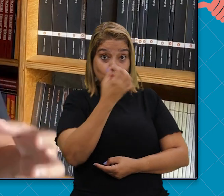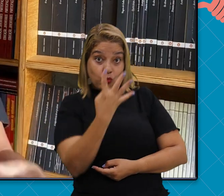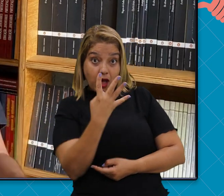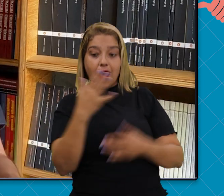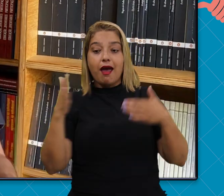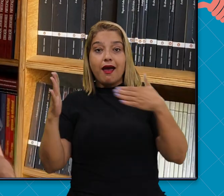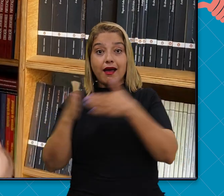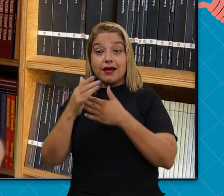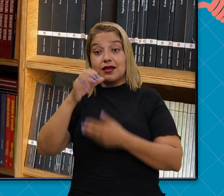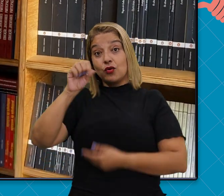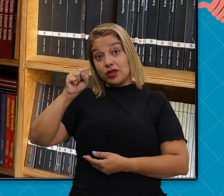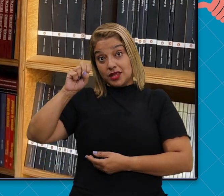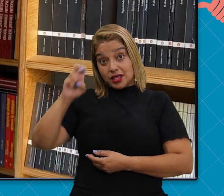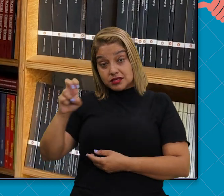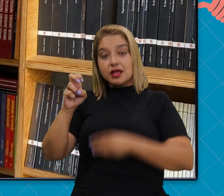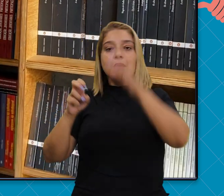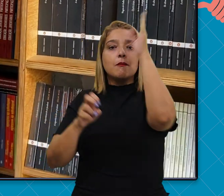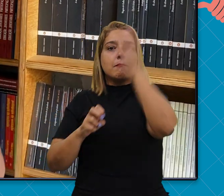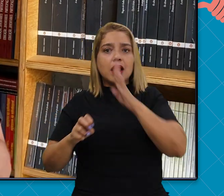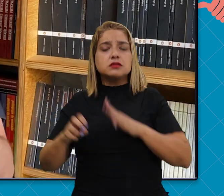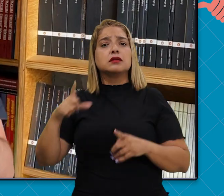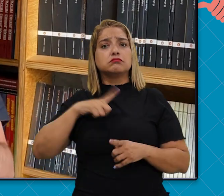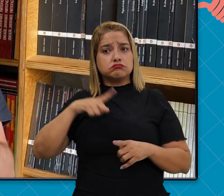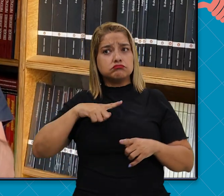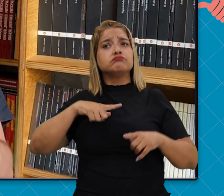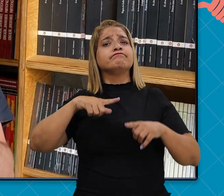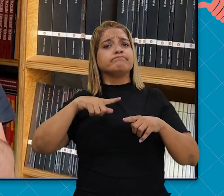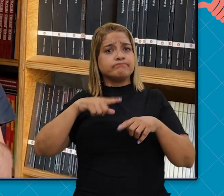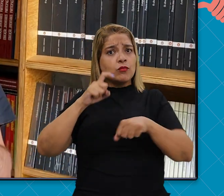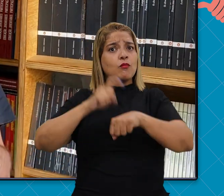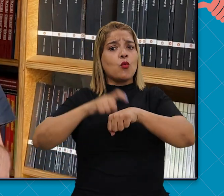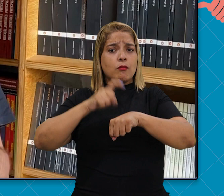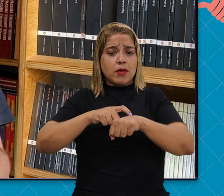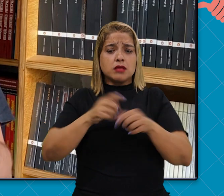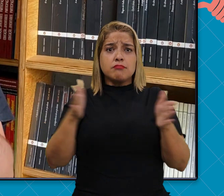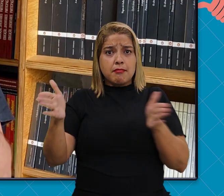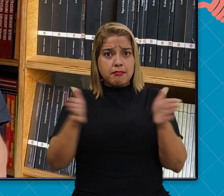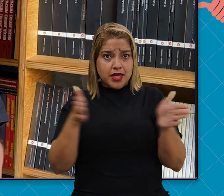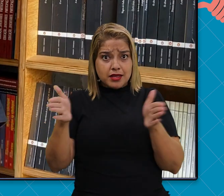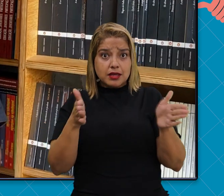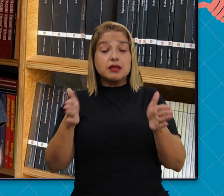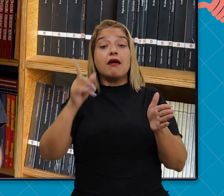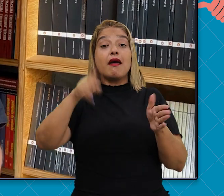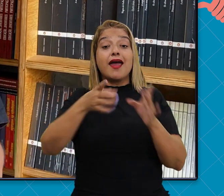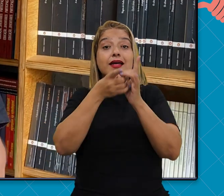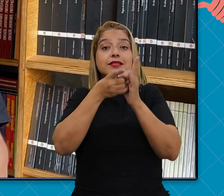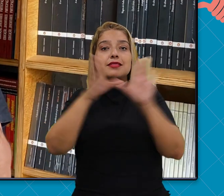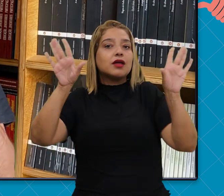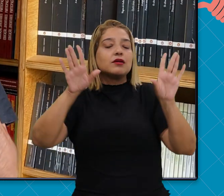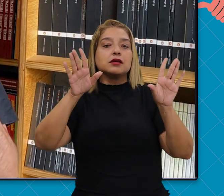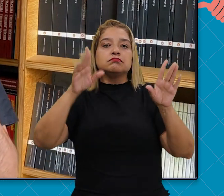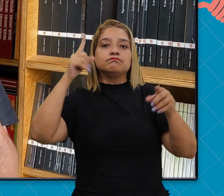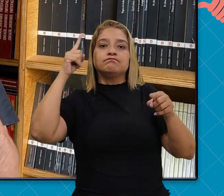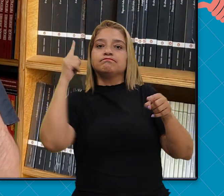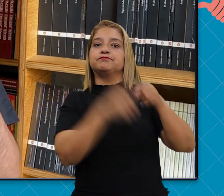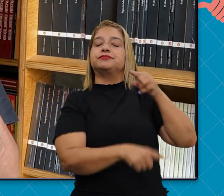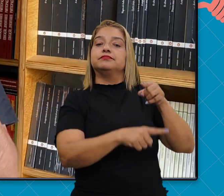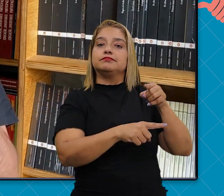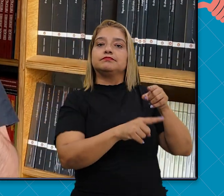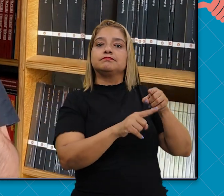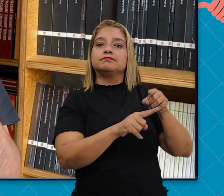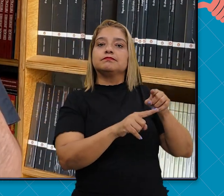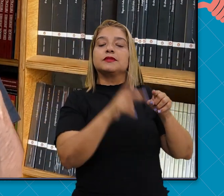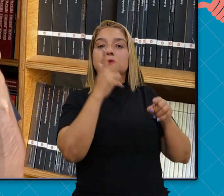entre 1964 e 1985 o Brasil viveu um momento em que a democracia